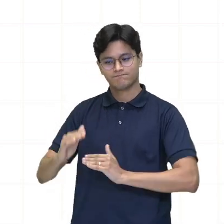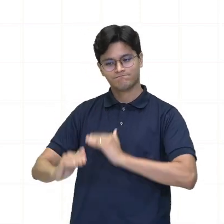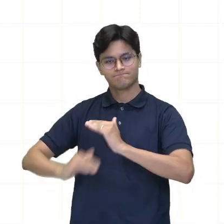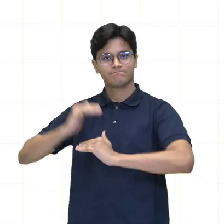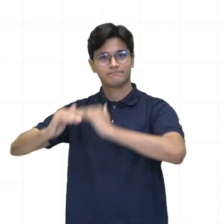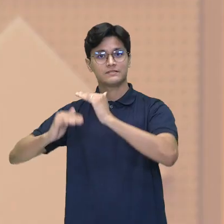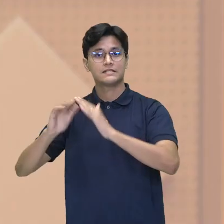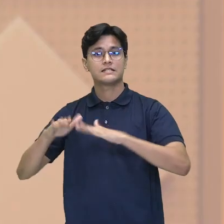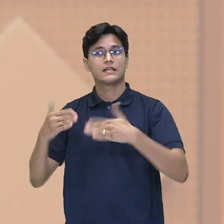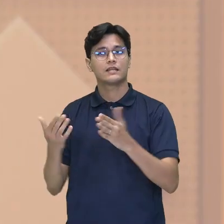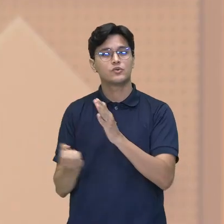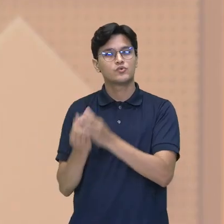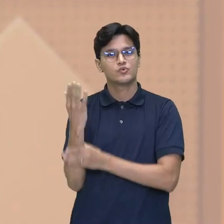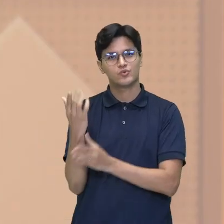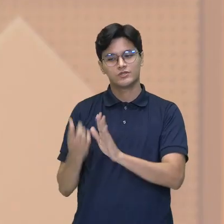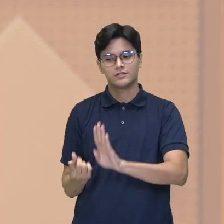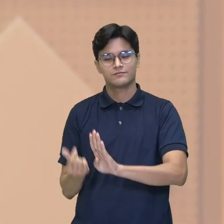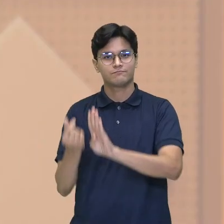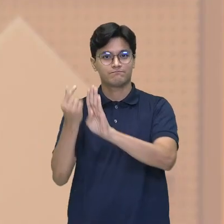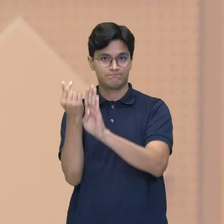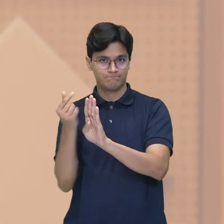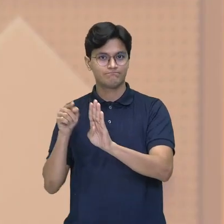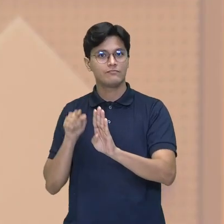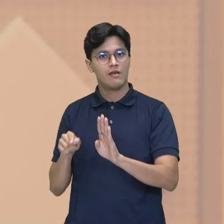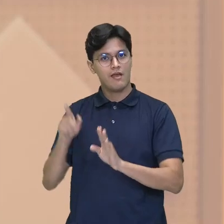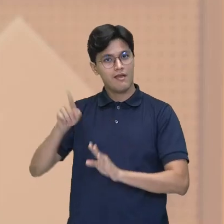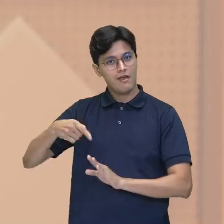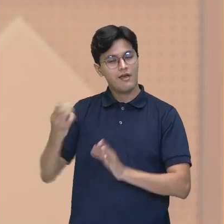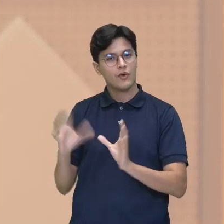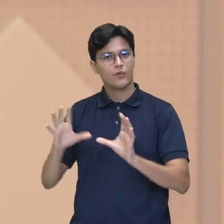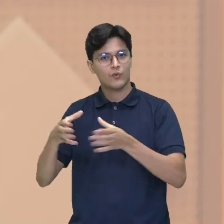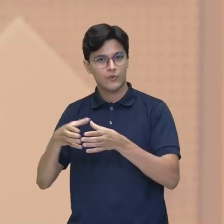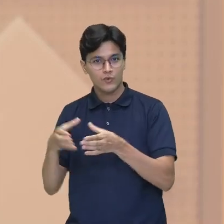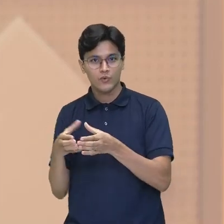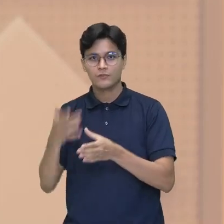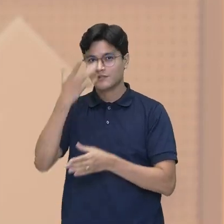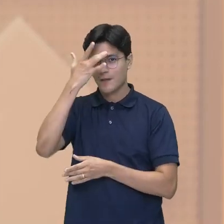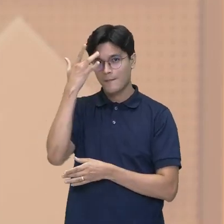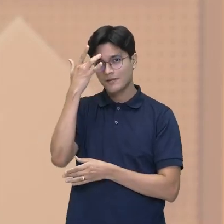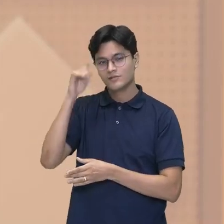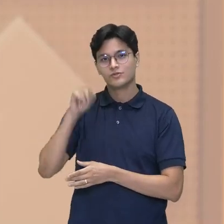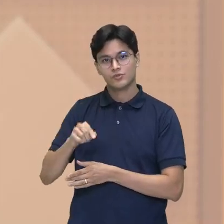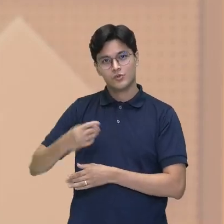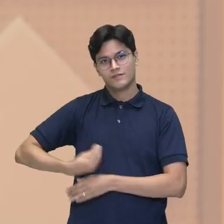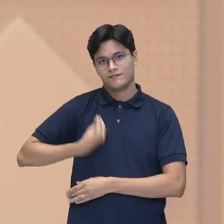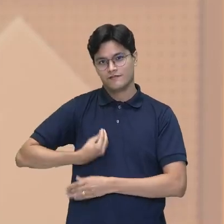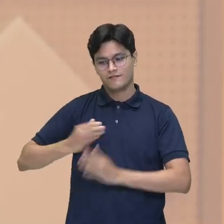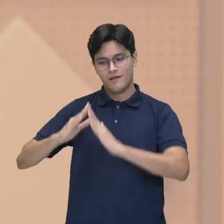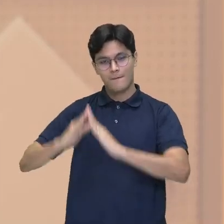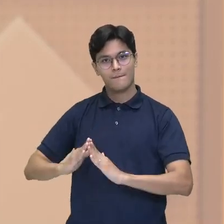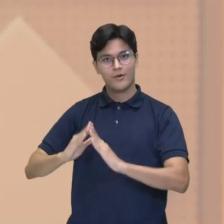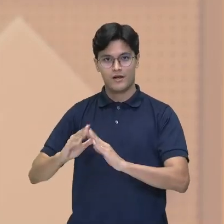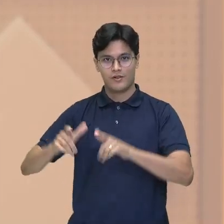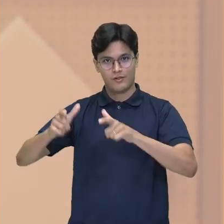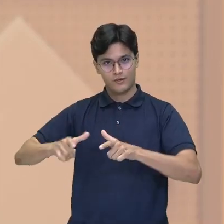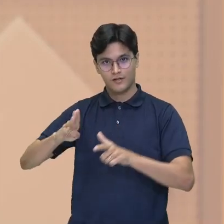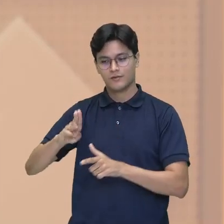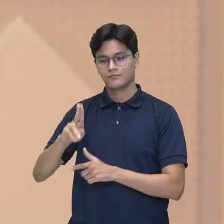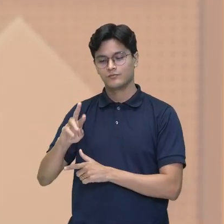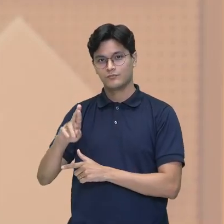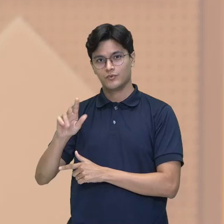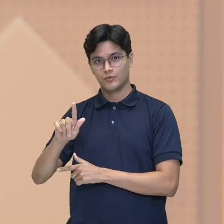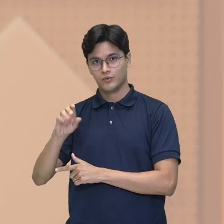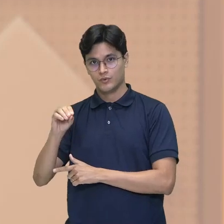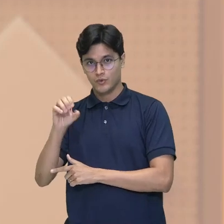da burguesia, é aquele grupo de pessoas, de comerciantes que habitavam os burgos, que começaram a